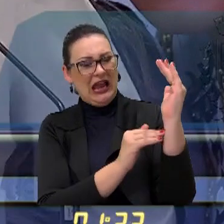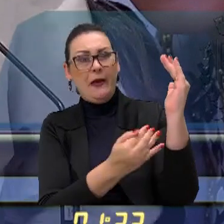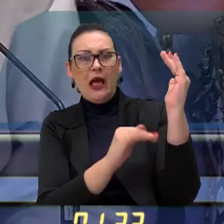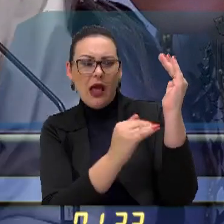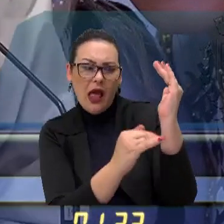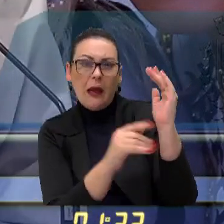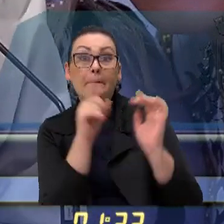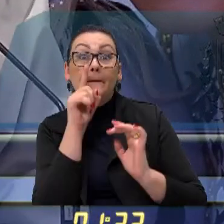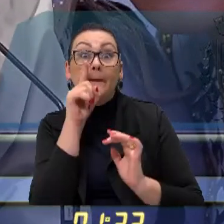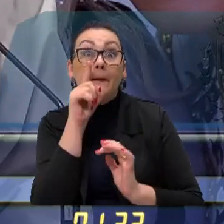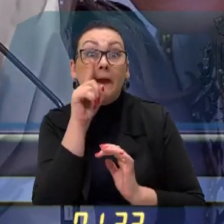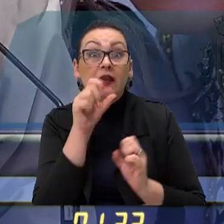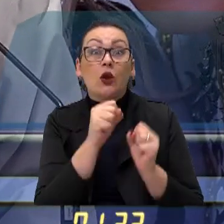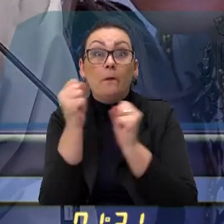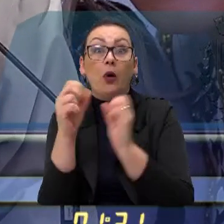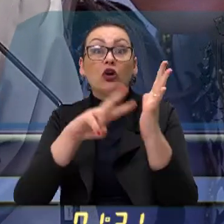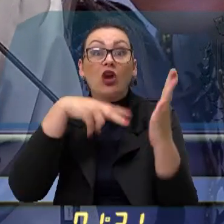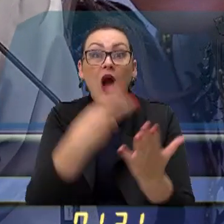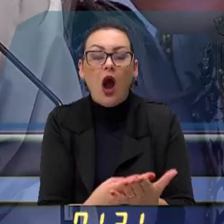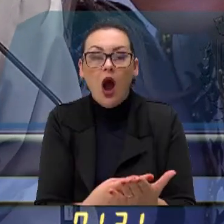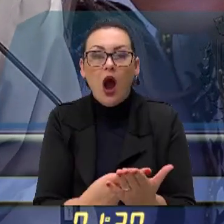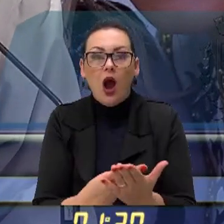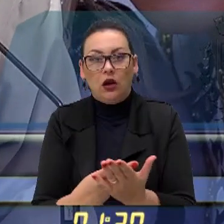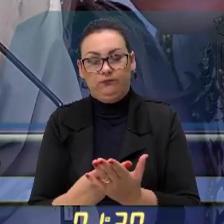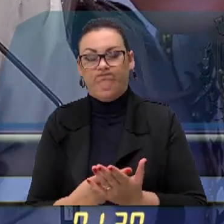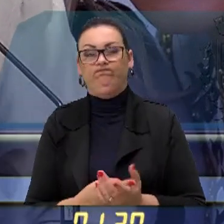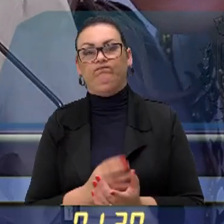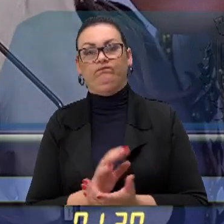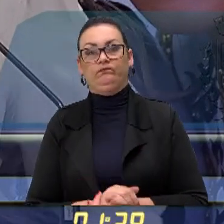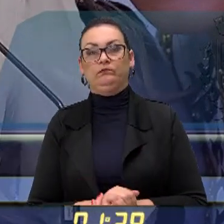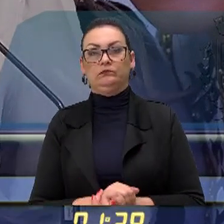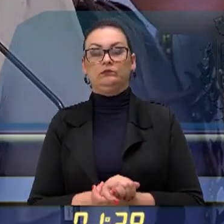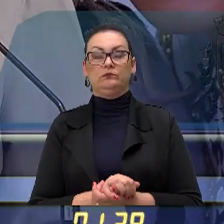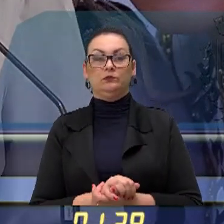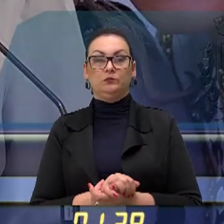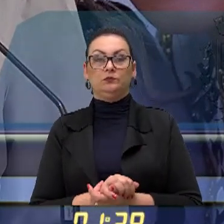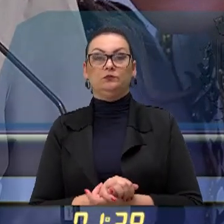que representa as instalações.